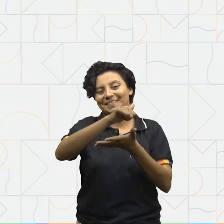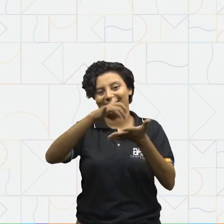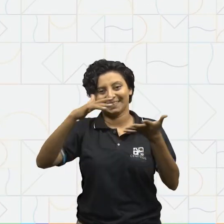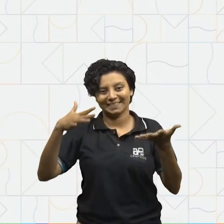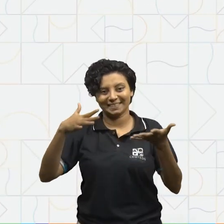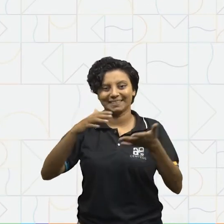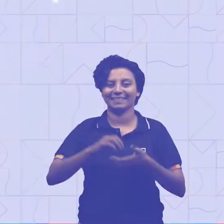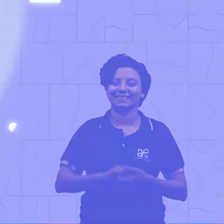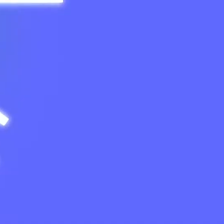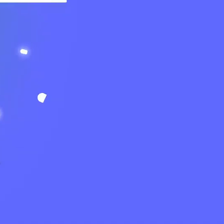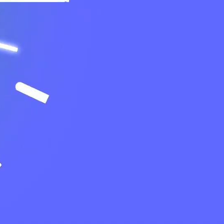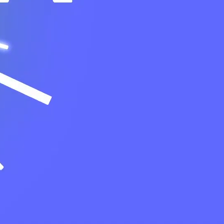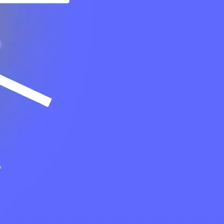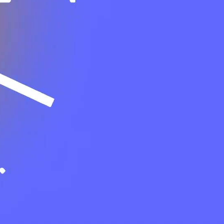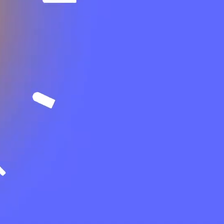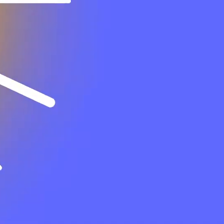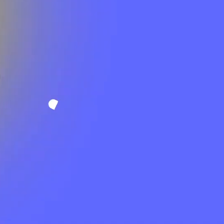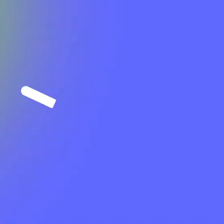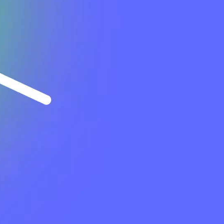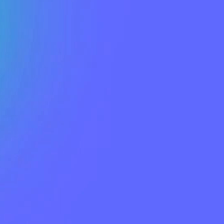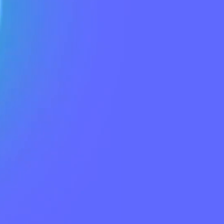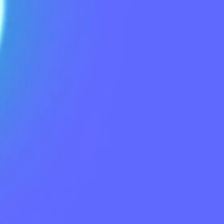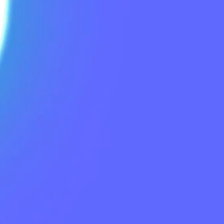da atividade.